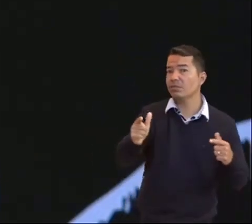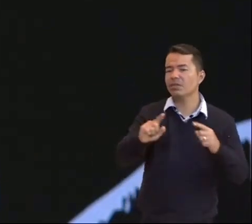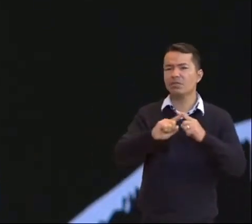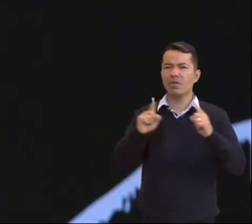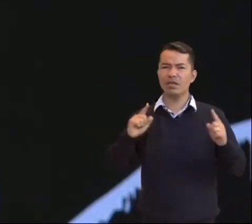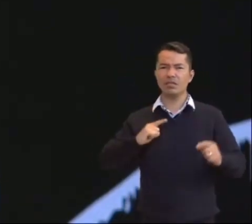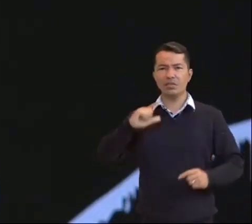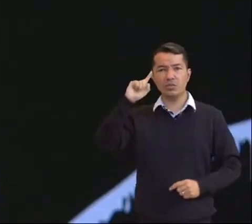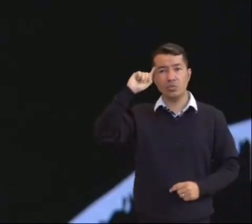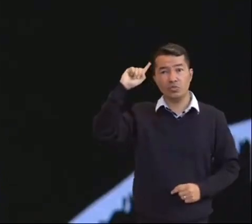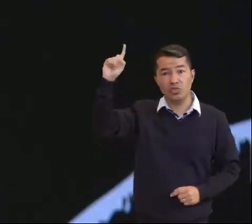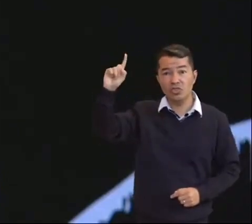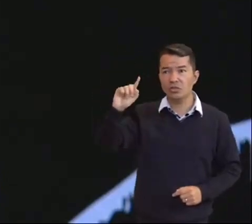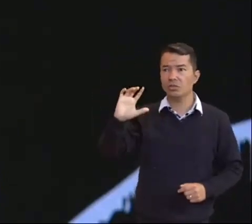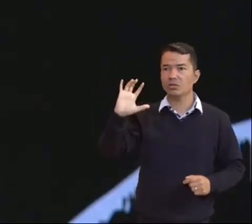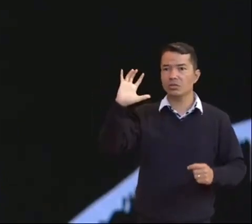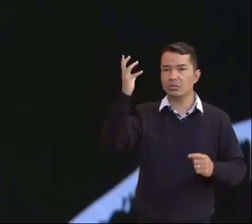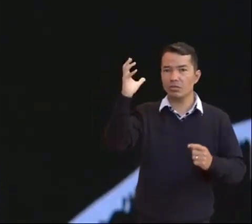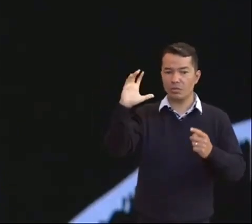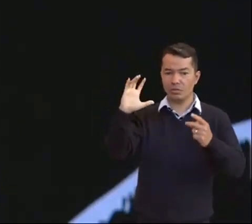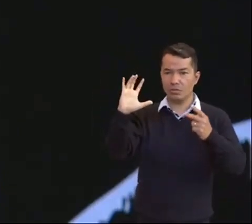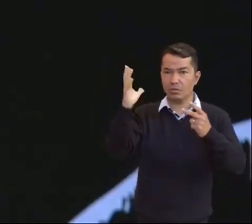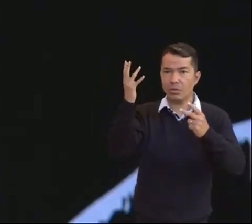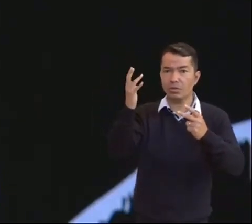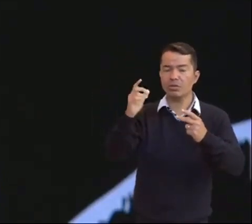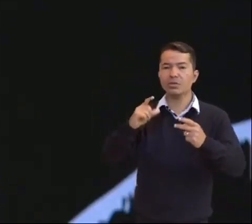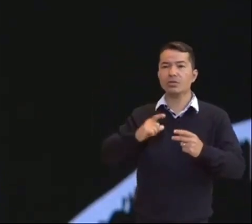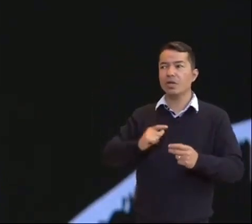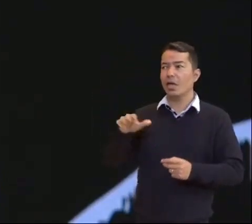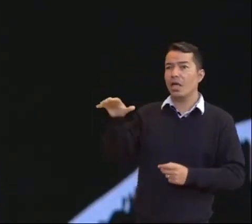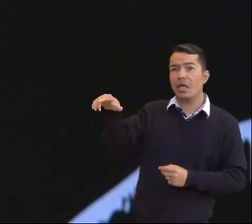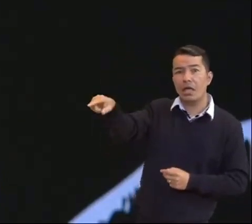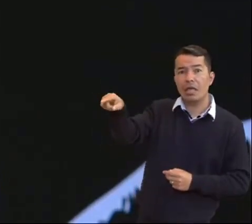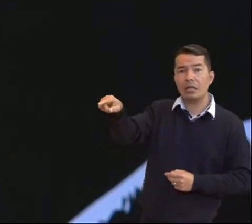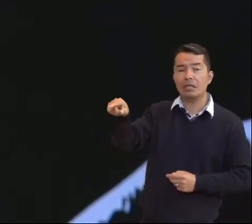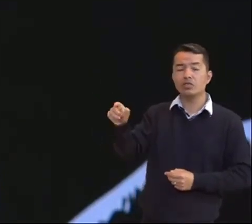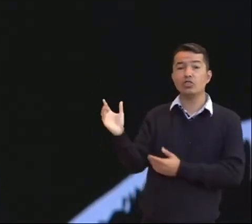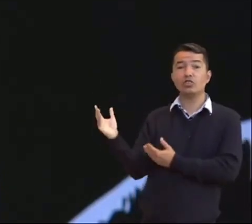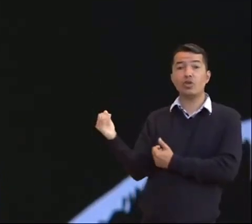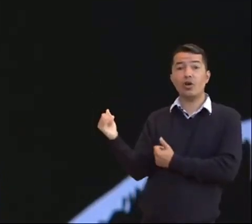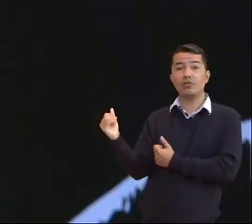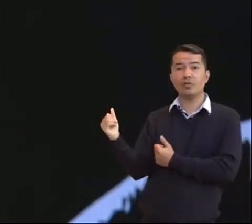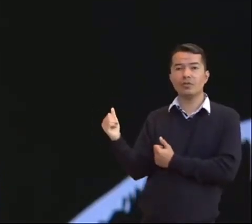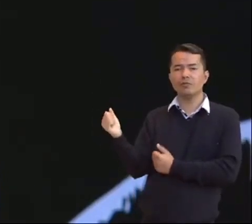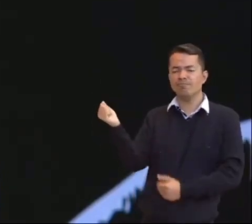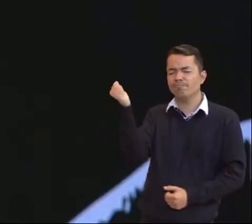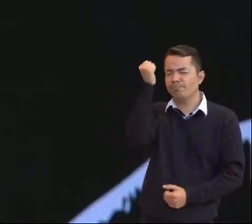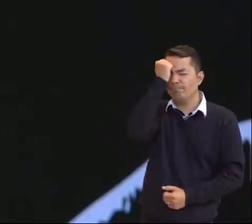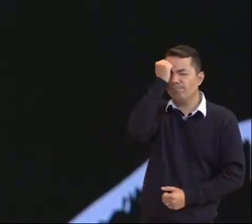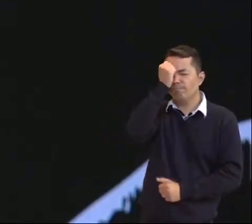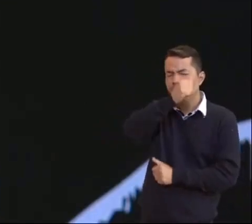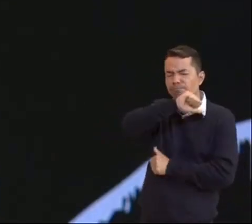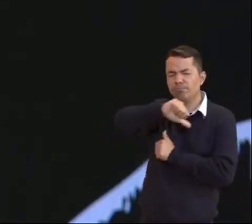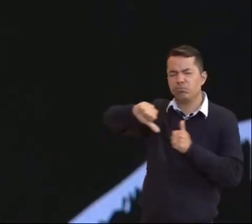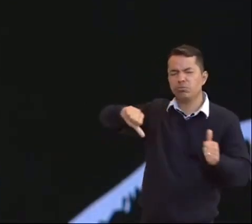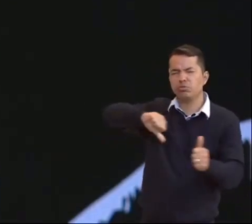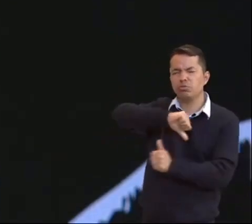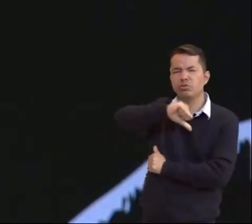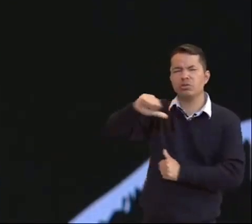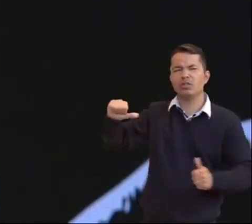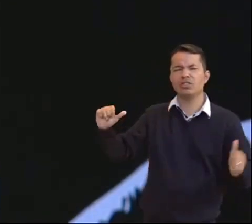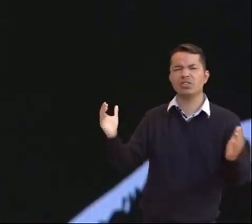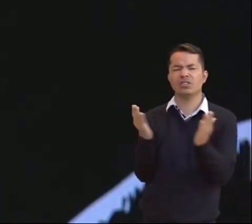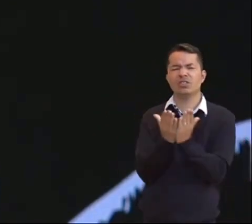veio me procurar, eu comecei a discipulá-lo. Eu lembro da alegria daquele pai, dizendo para mim: Deus ouviu a